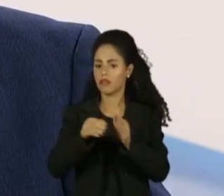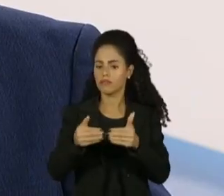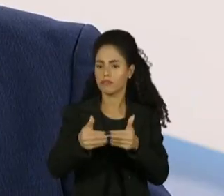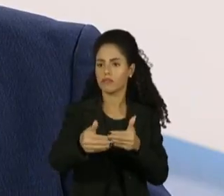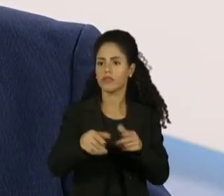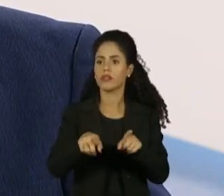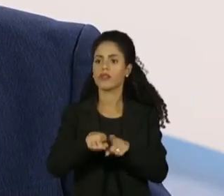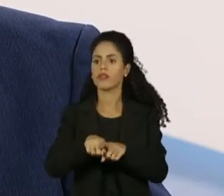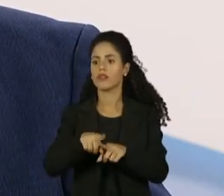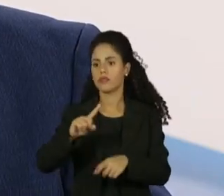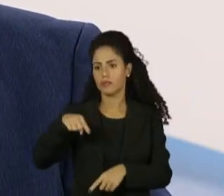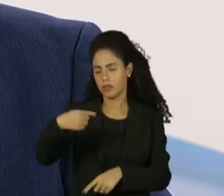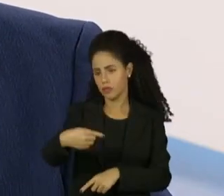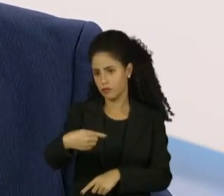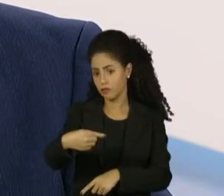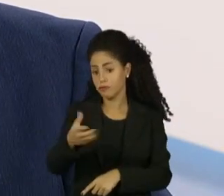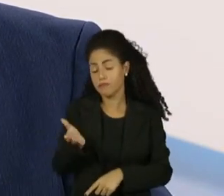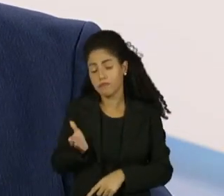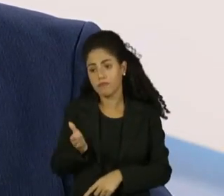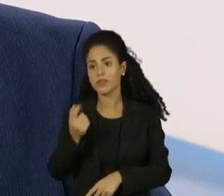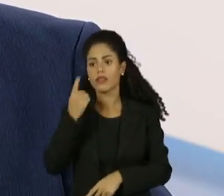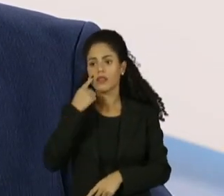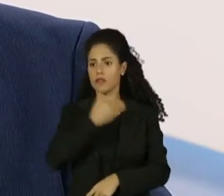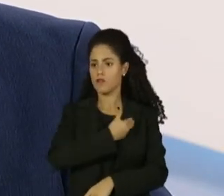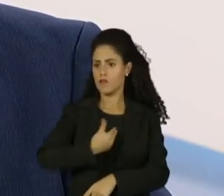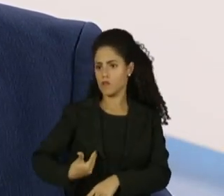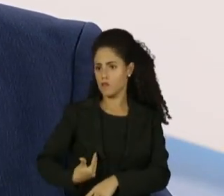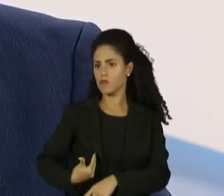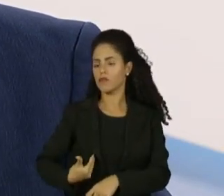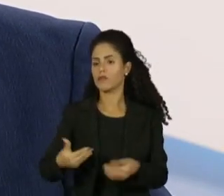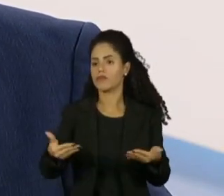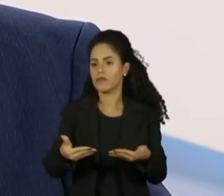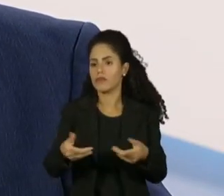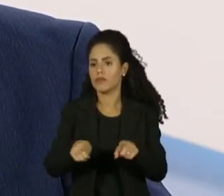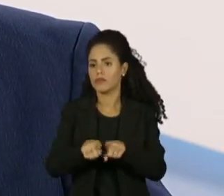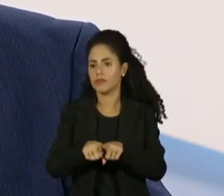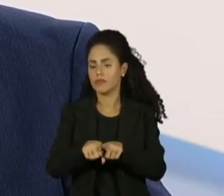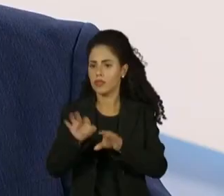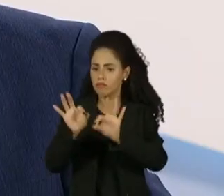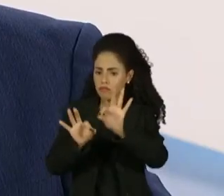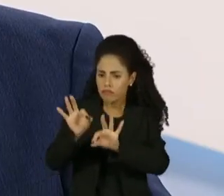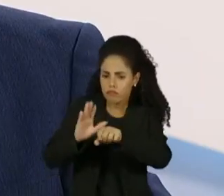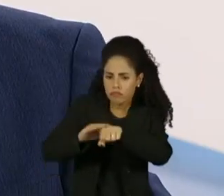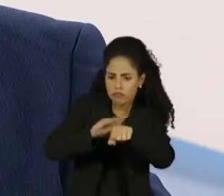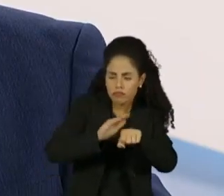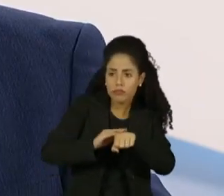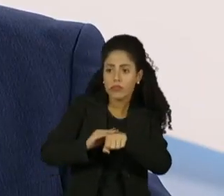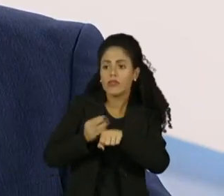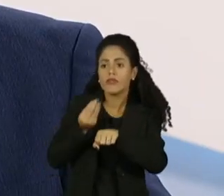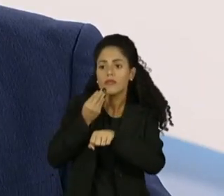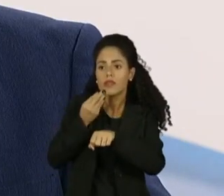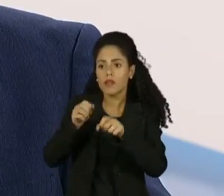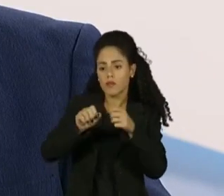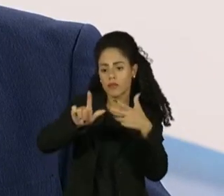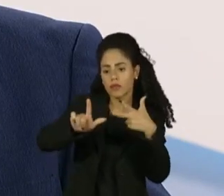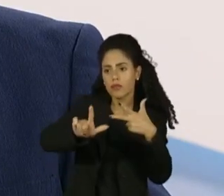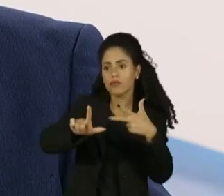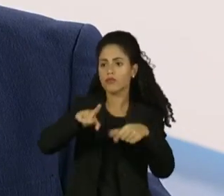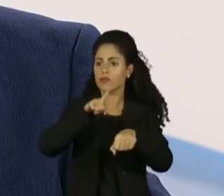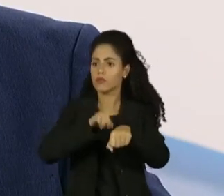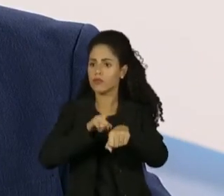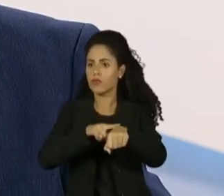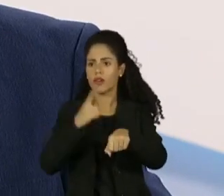pelo presidente do Congresso Nacional. E o governo, inopinadamente, aliás, ele tem feito isso, tem tangenciado o legislativo na hora em